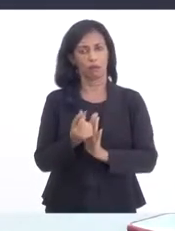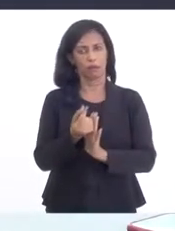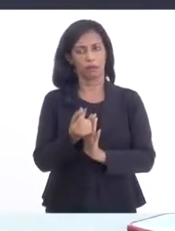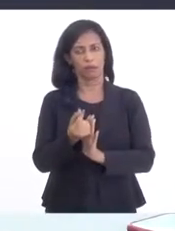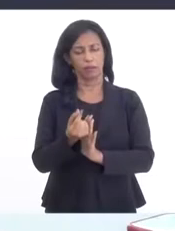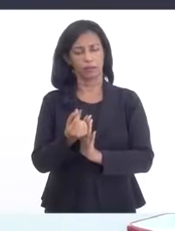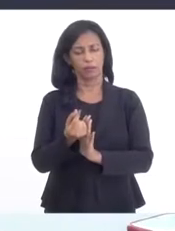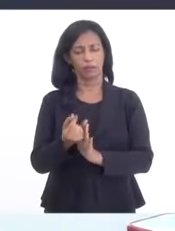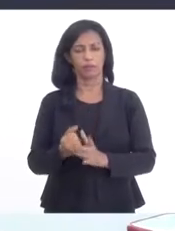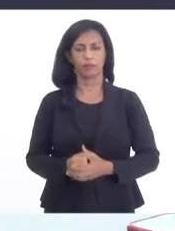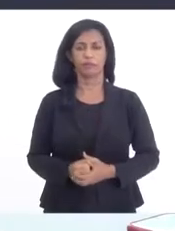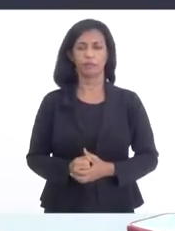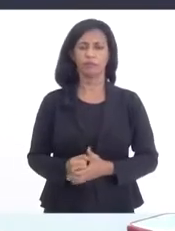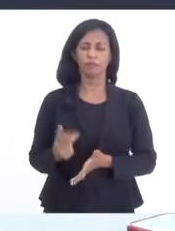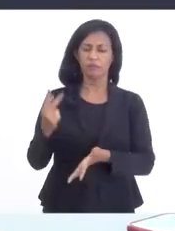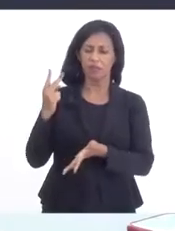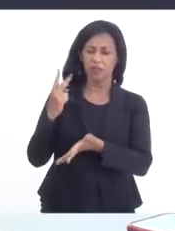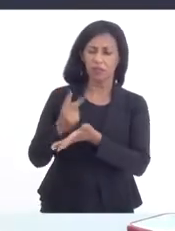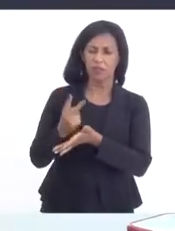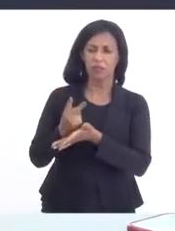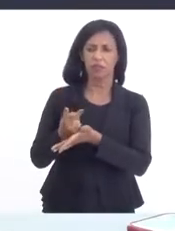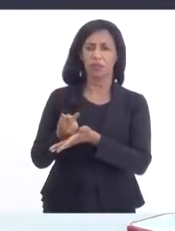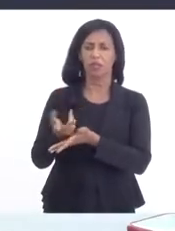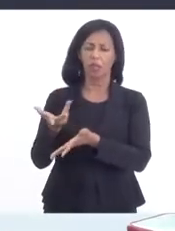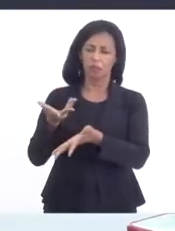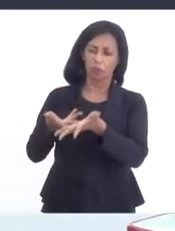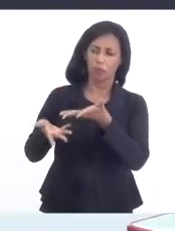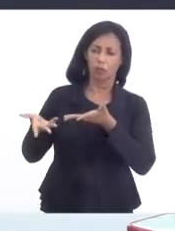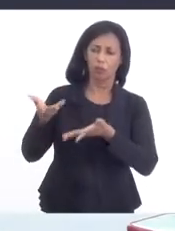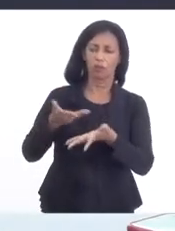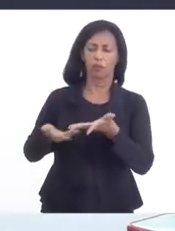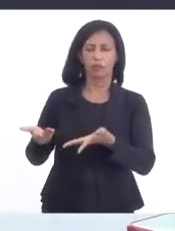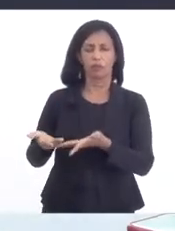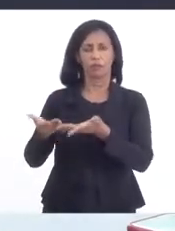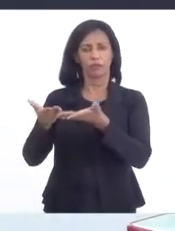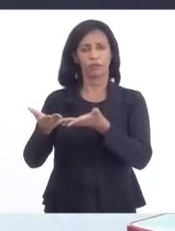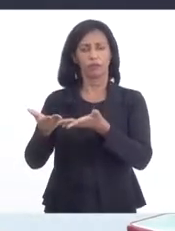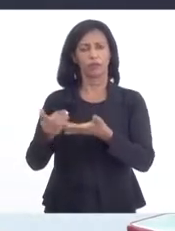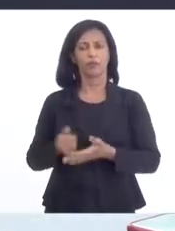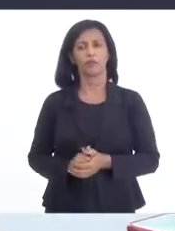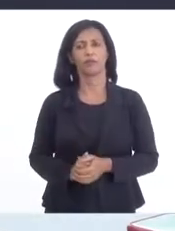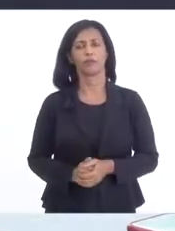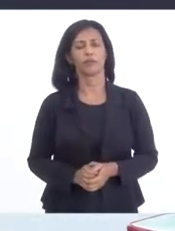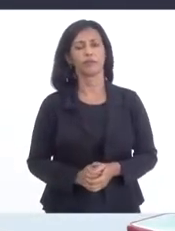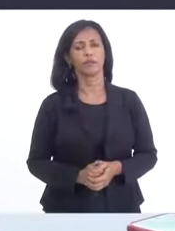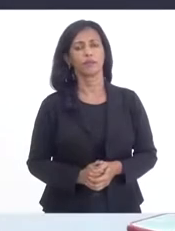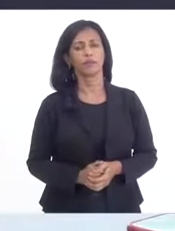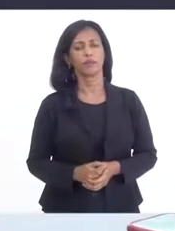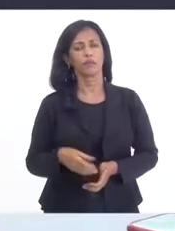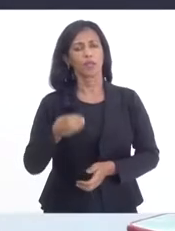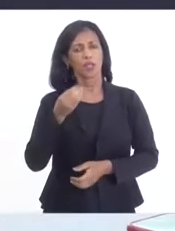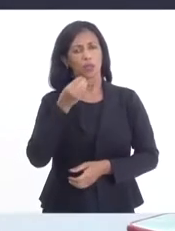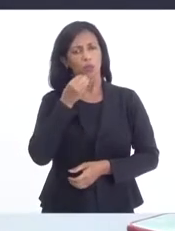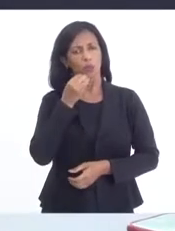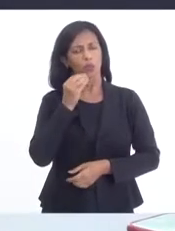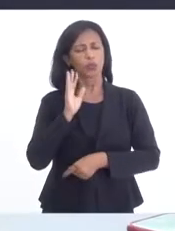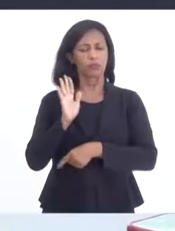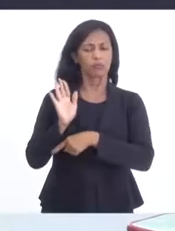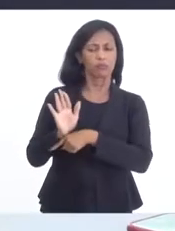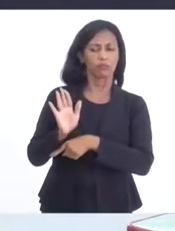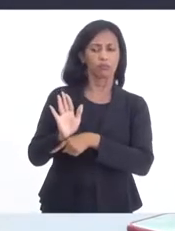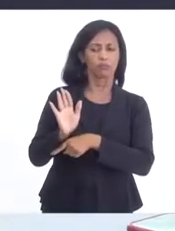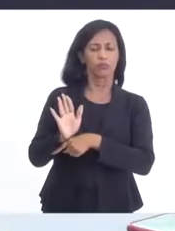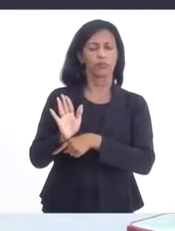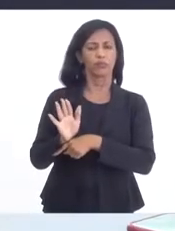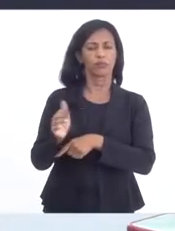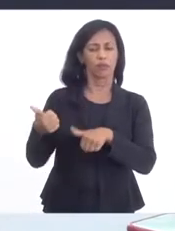e contando aí sempre com o beneplácito de Vossa Excelência, eu pude colaborar, né,